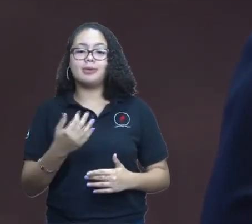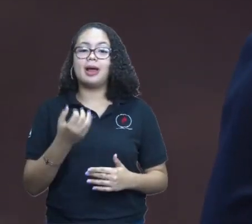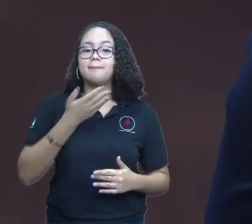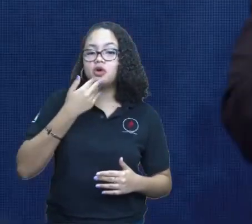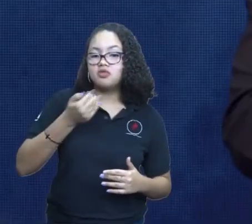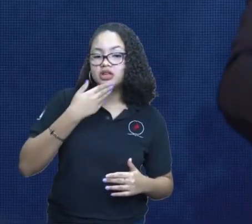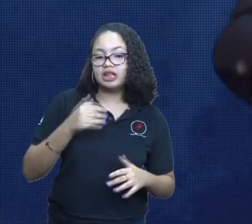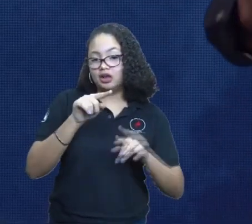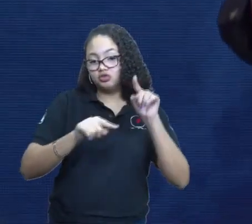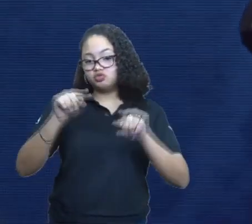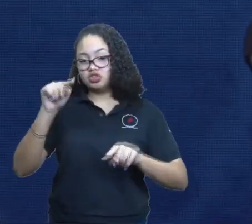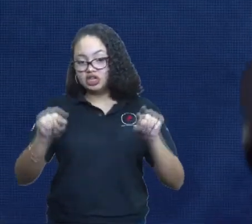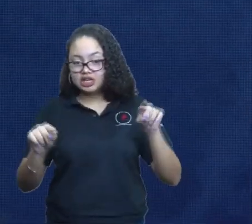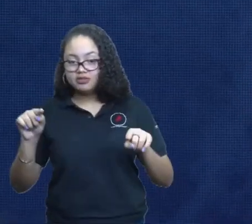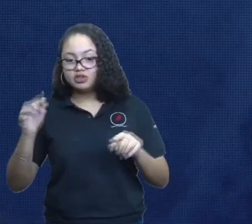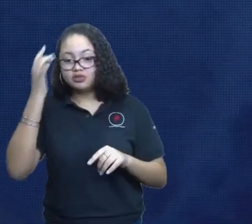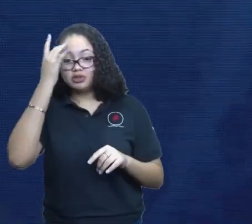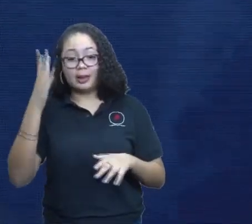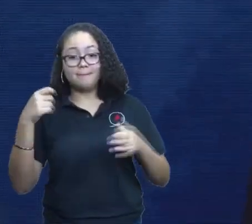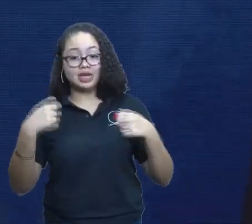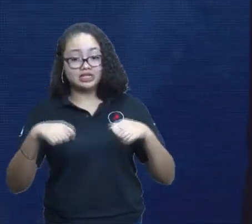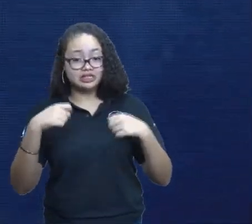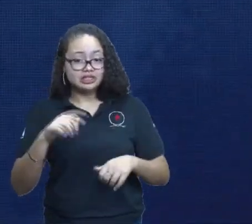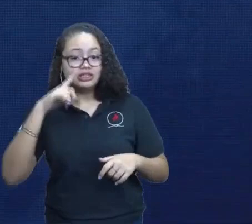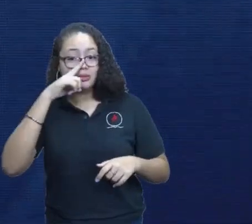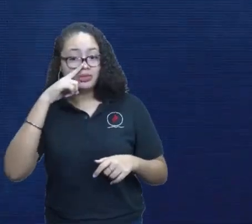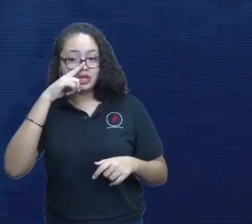de uma coisa você tem que assumir o risco dela